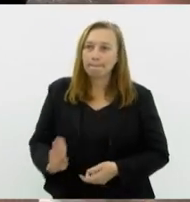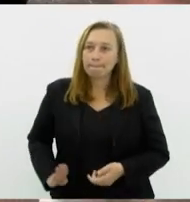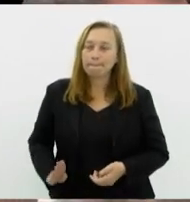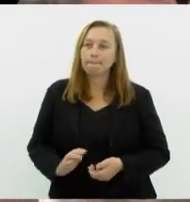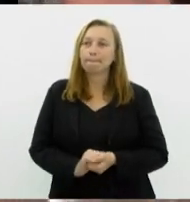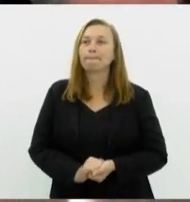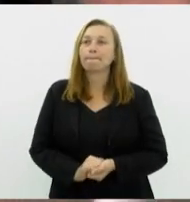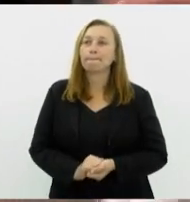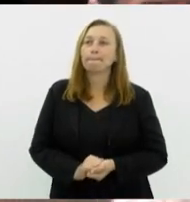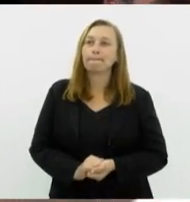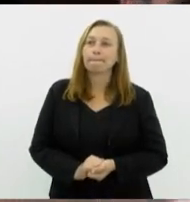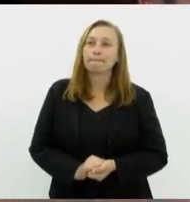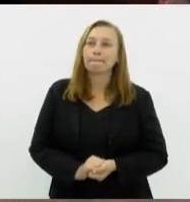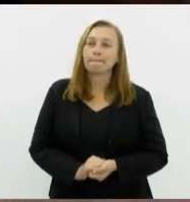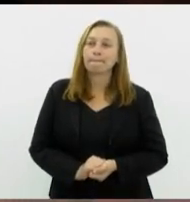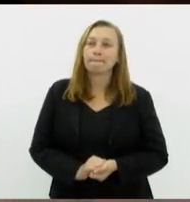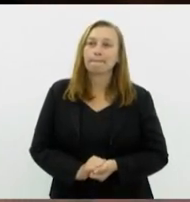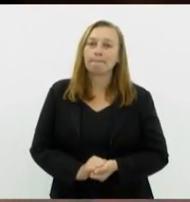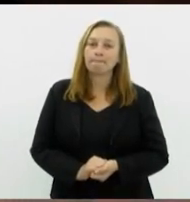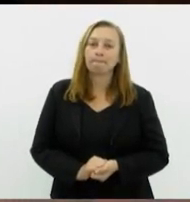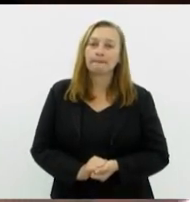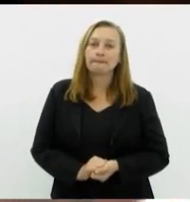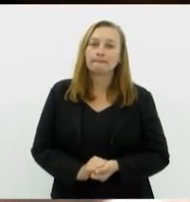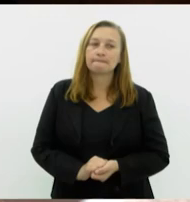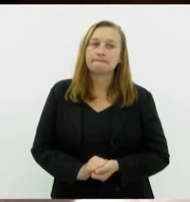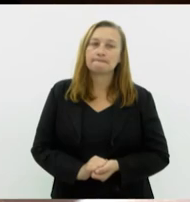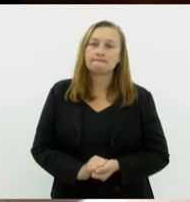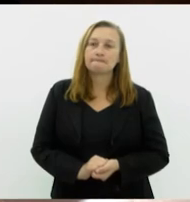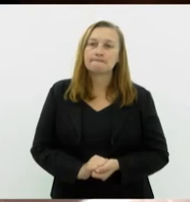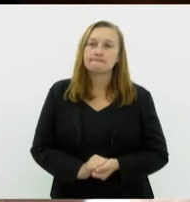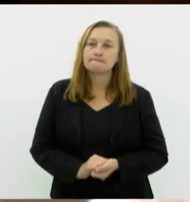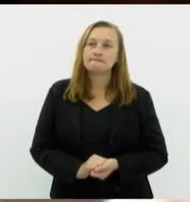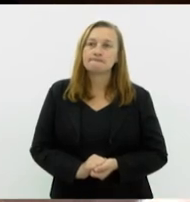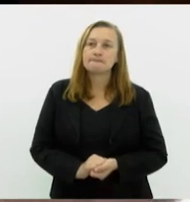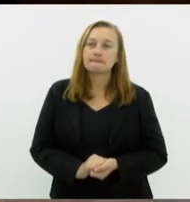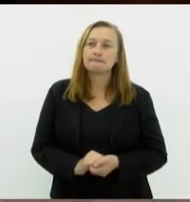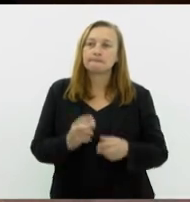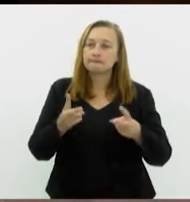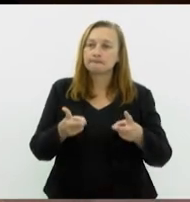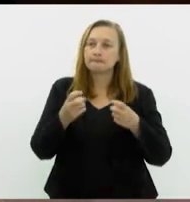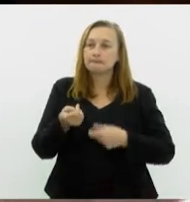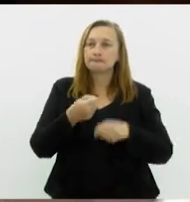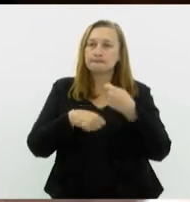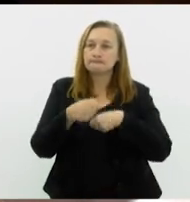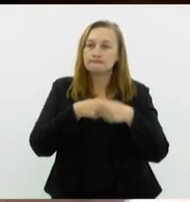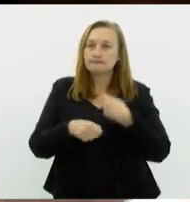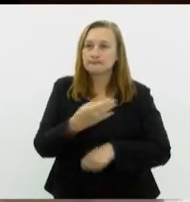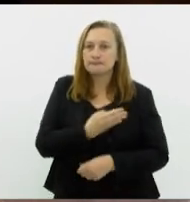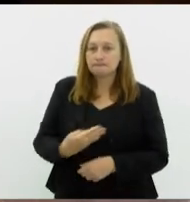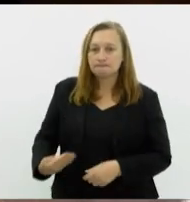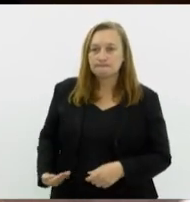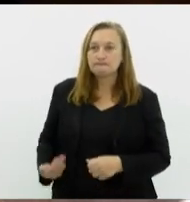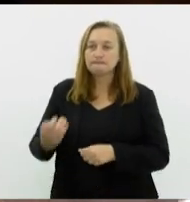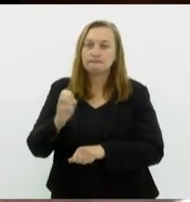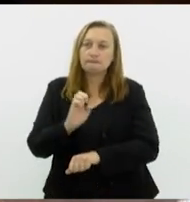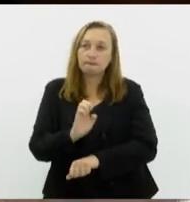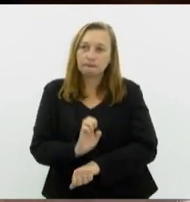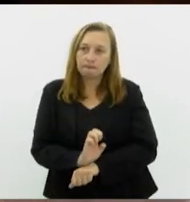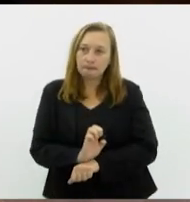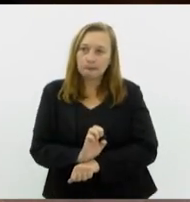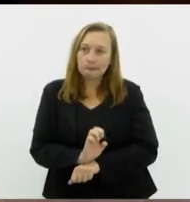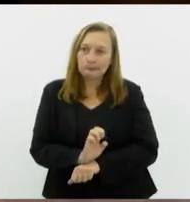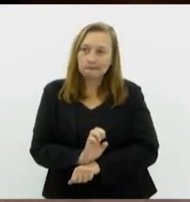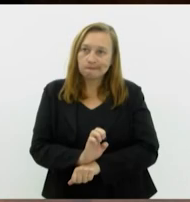dispõe sobre o procedimento a ser observado no âmbito da administração pública estadual